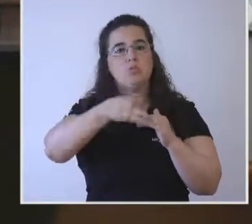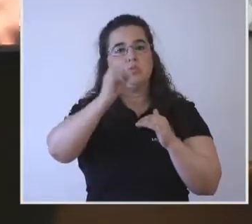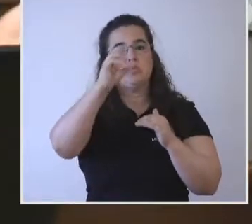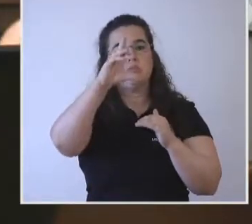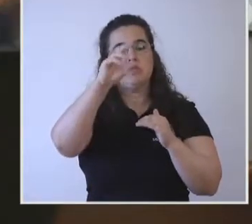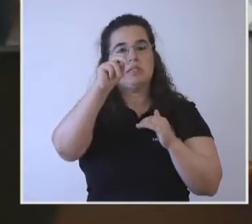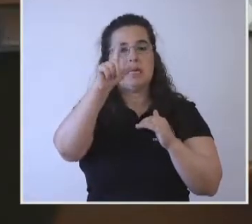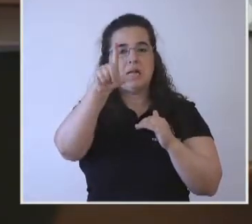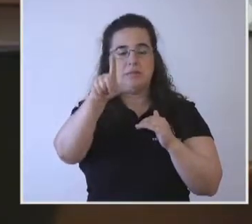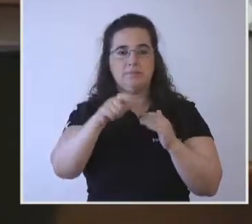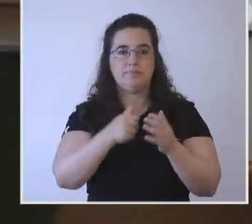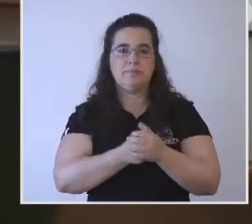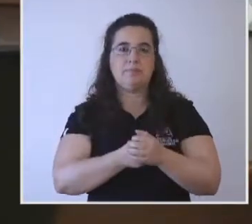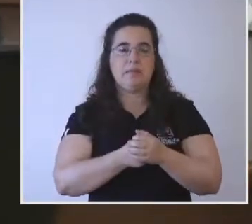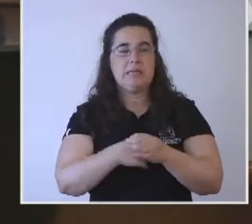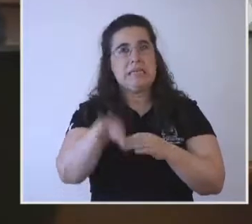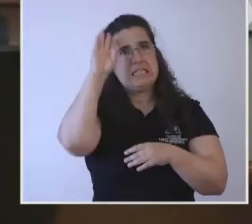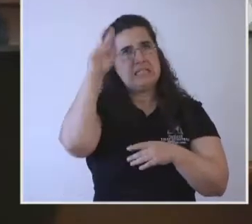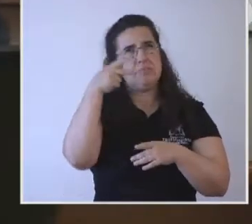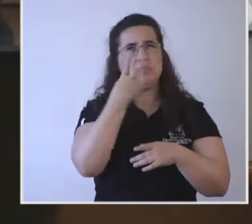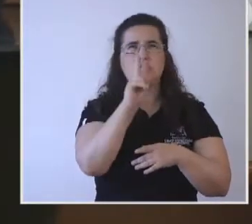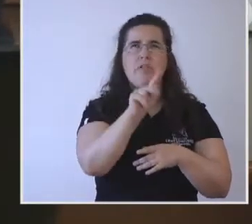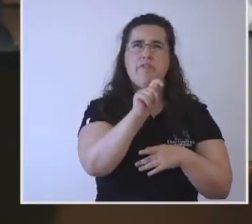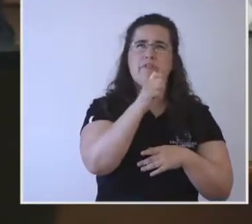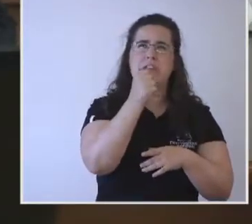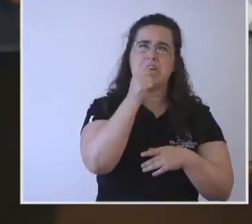Sabemos que os veganos estão entre os 18 e 25.